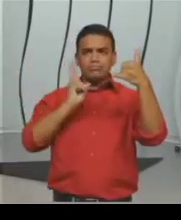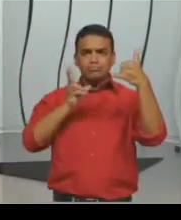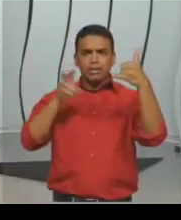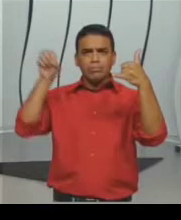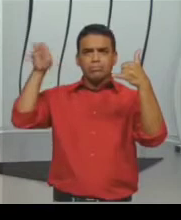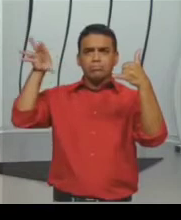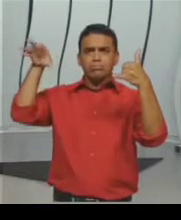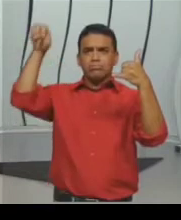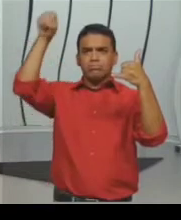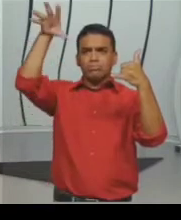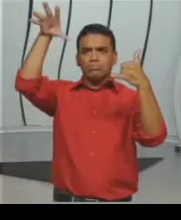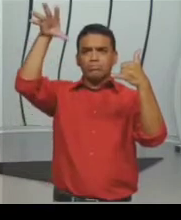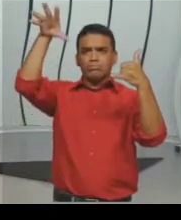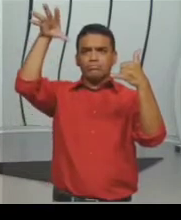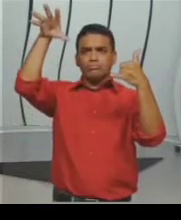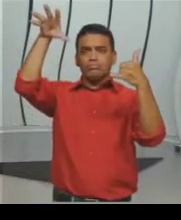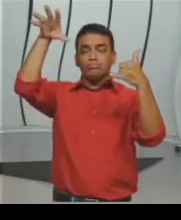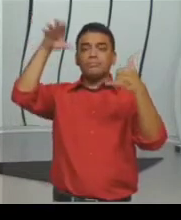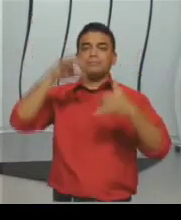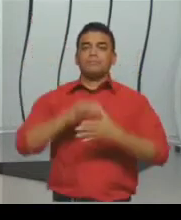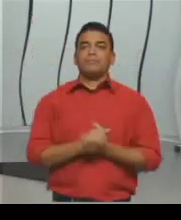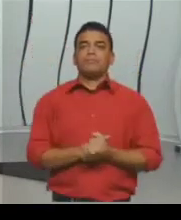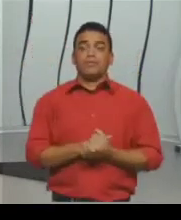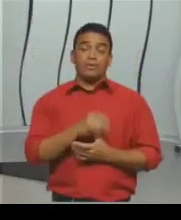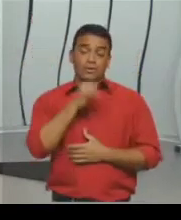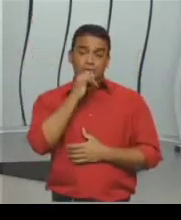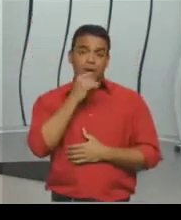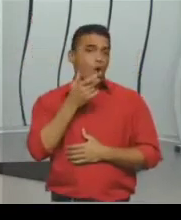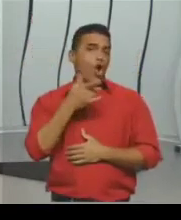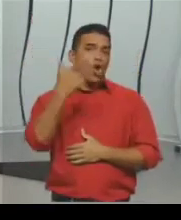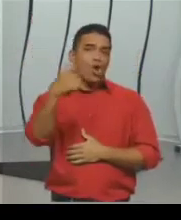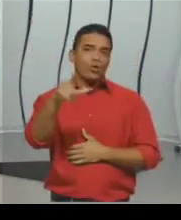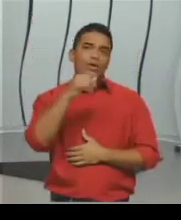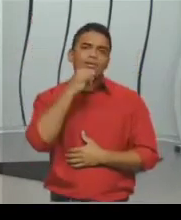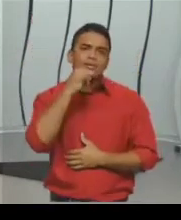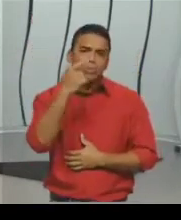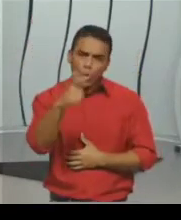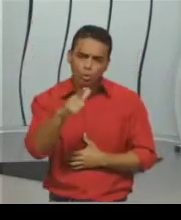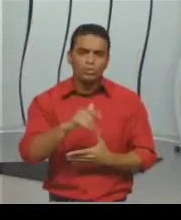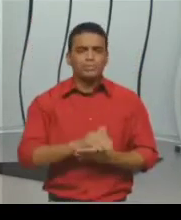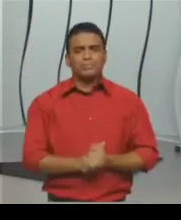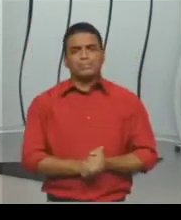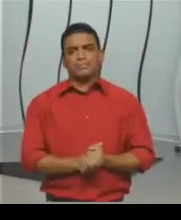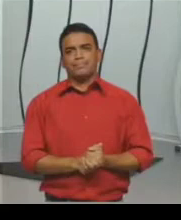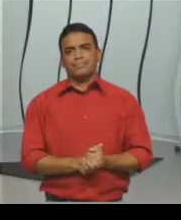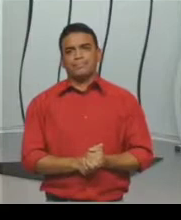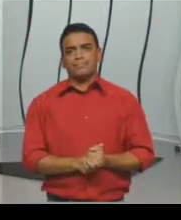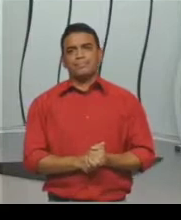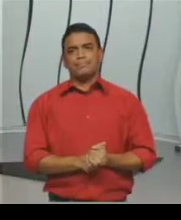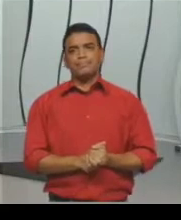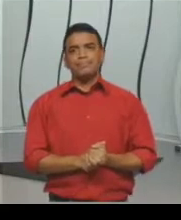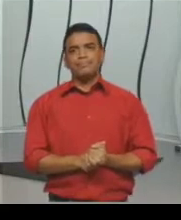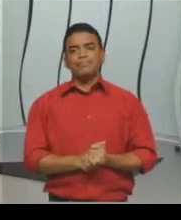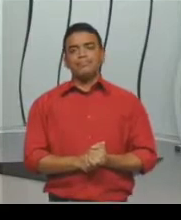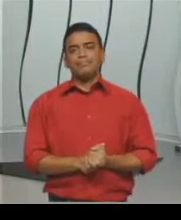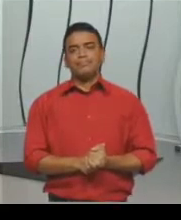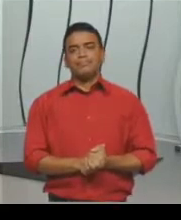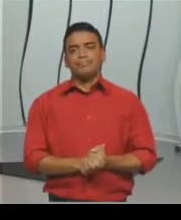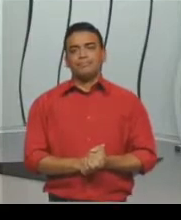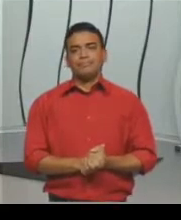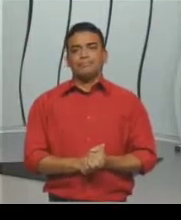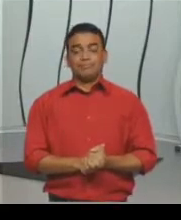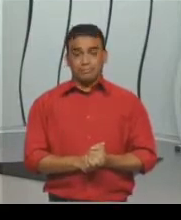eu queimar... Vamos tirar o queimado dessa aqui, deixar ela bonitinha de novo. Deixa a corrente dela passando.